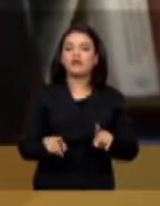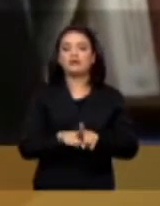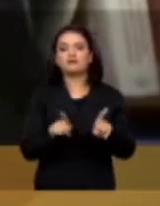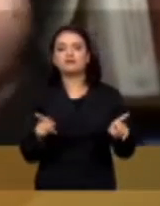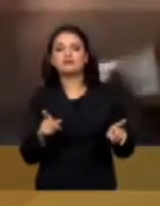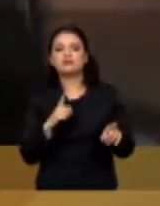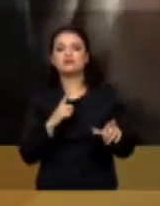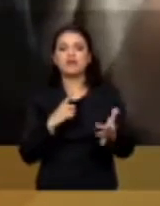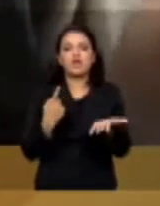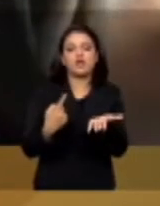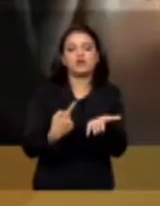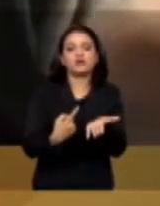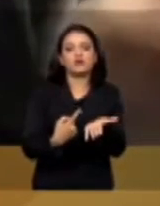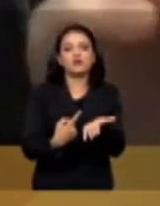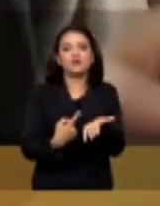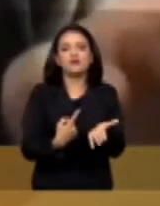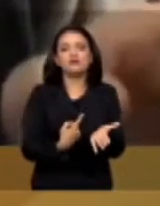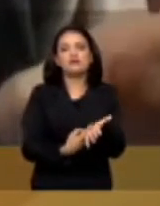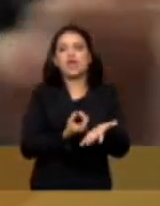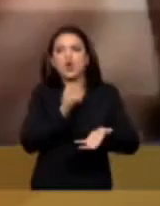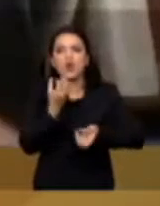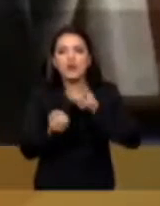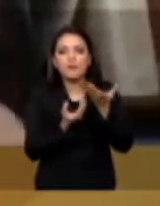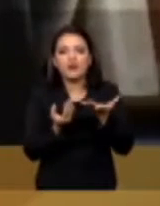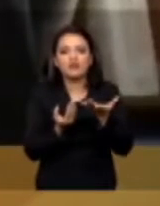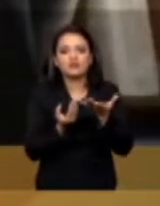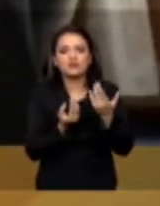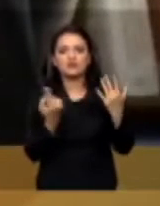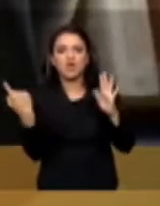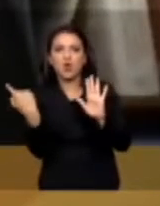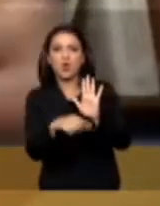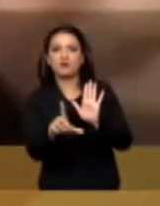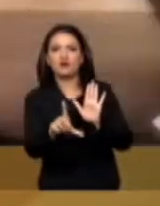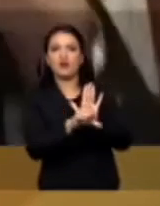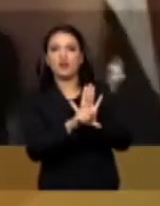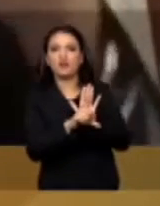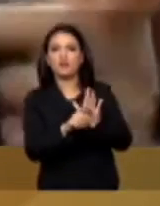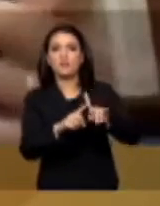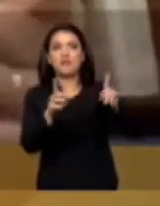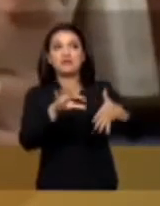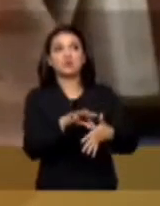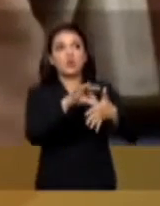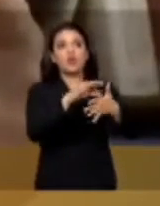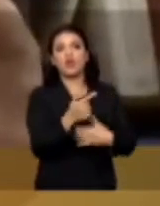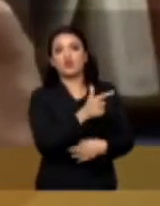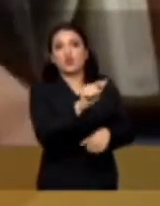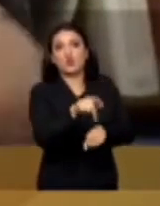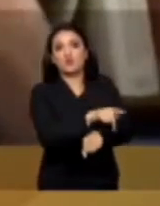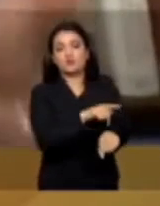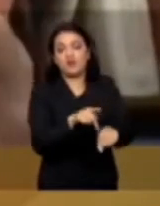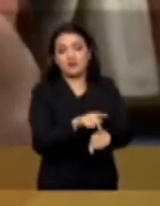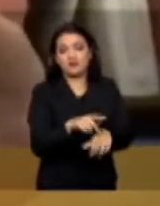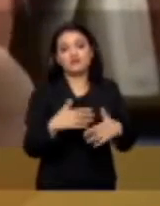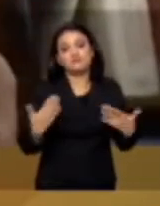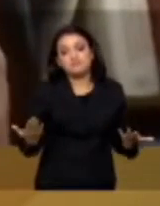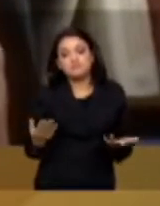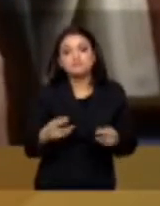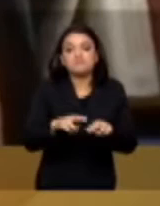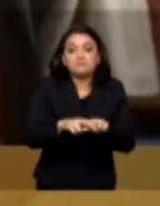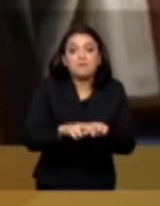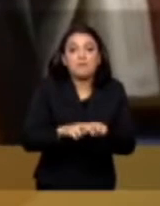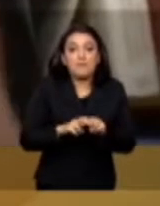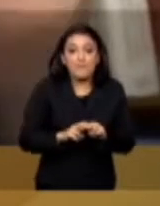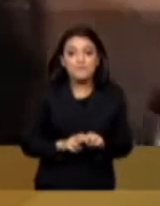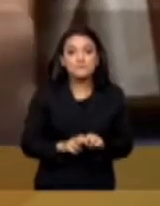colaborações à margem da lei brasileira com autoridades estrangeiras. Daí porque, inclusive, segundo entendem